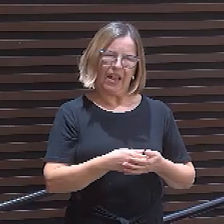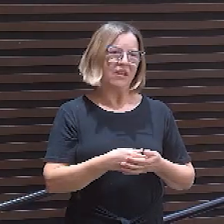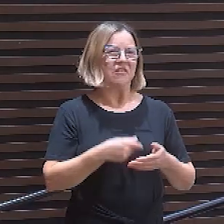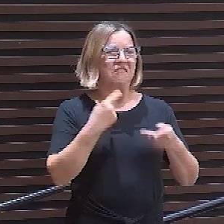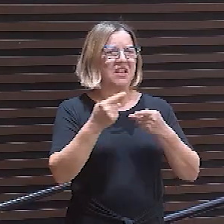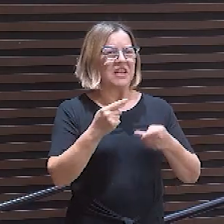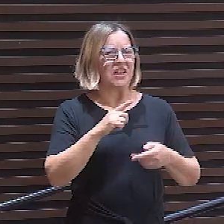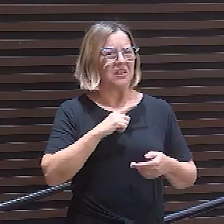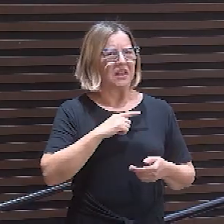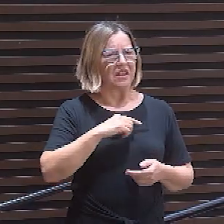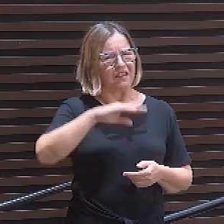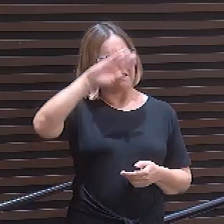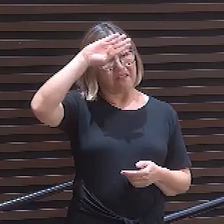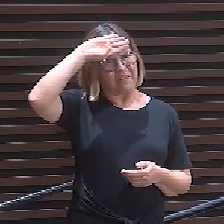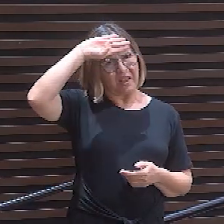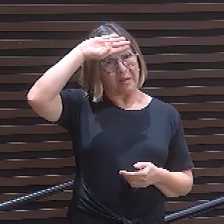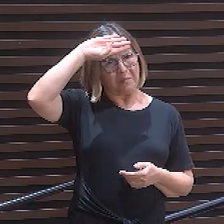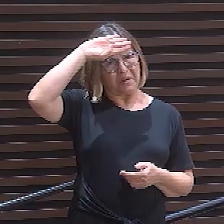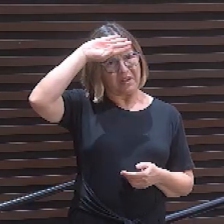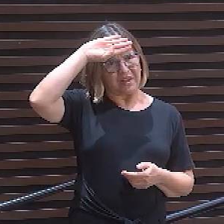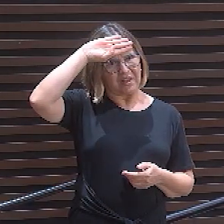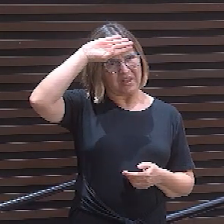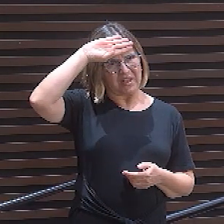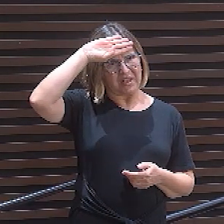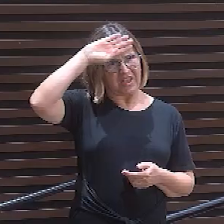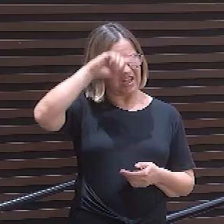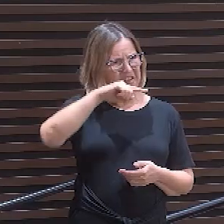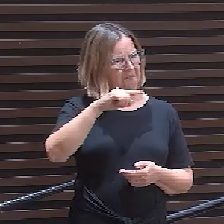febre e não pode dormir.